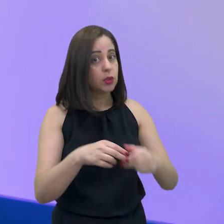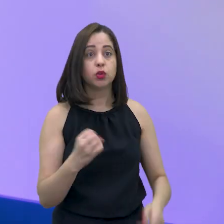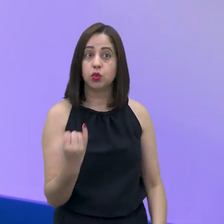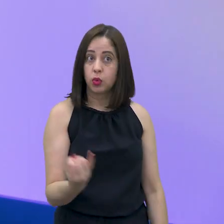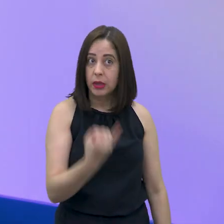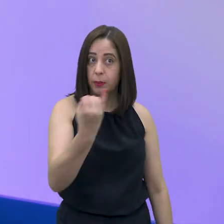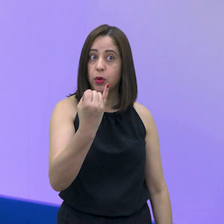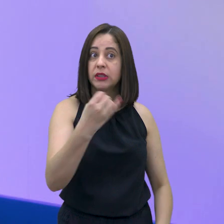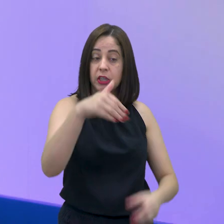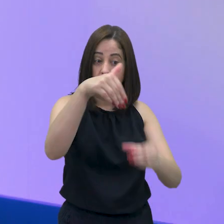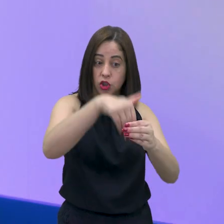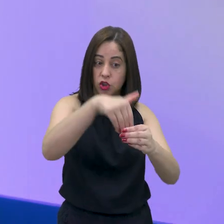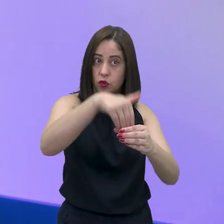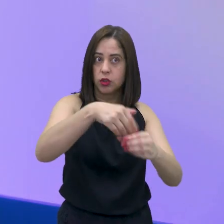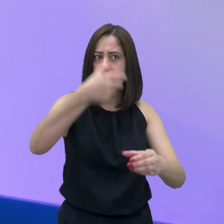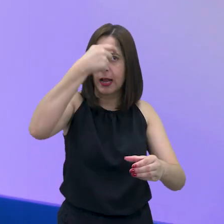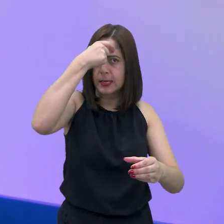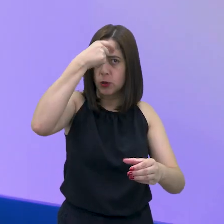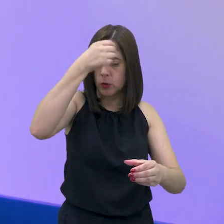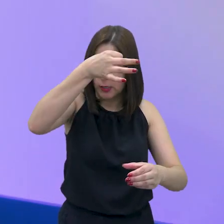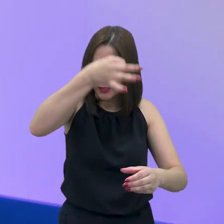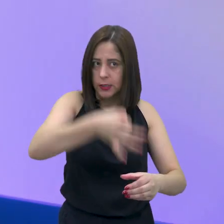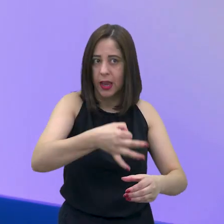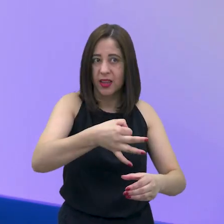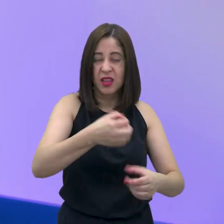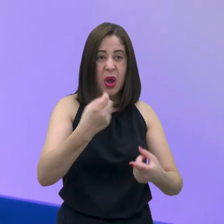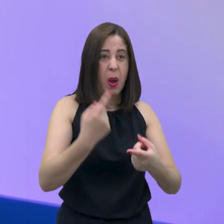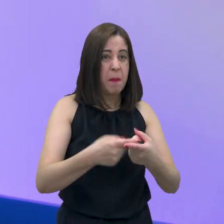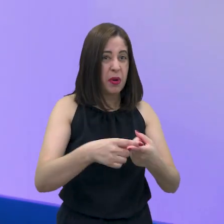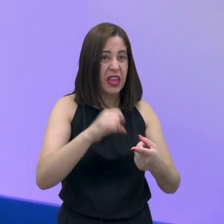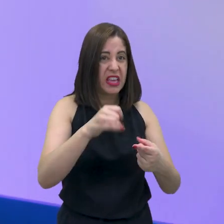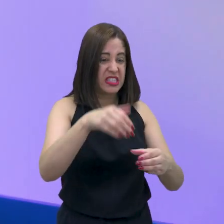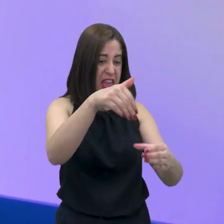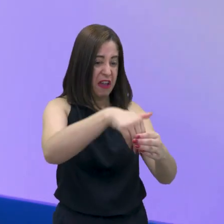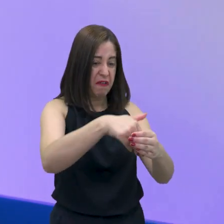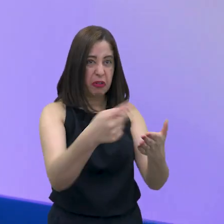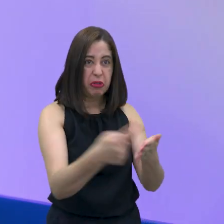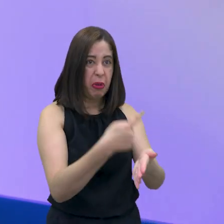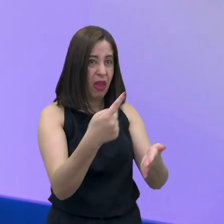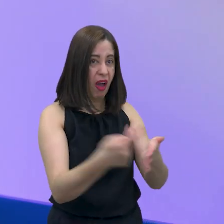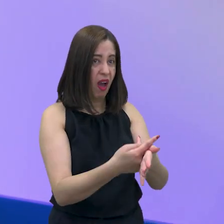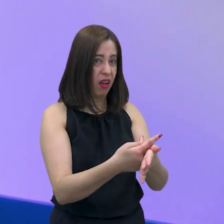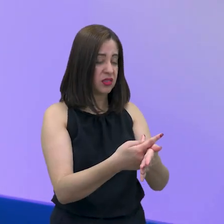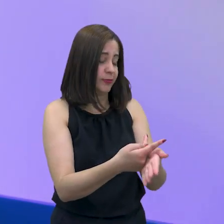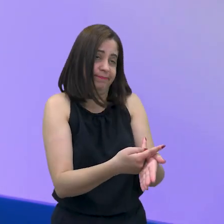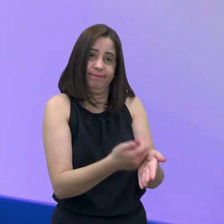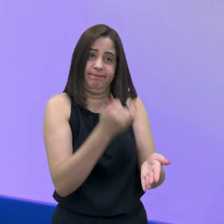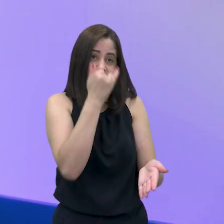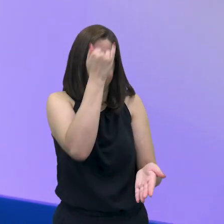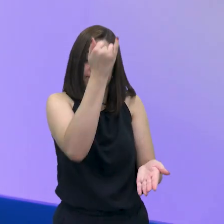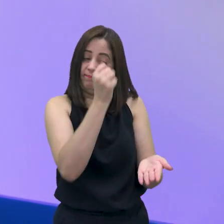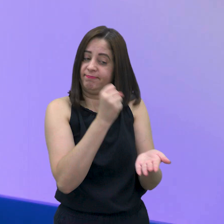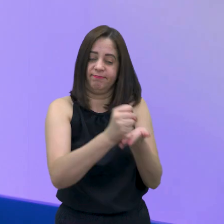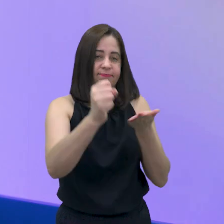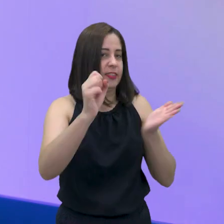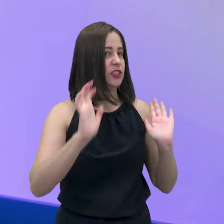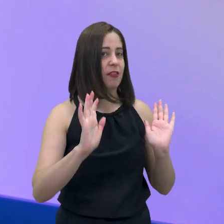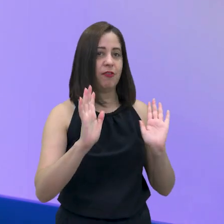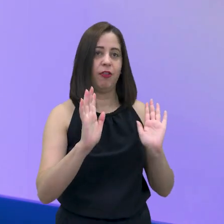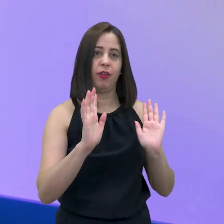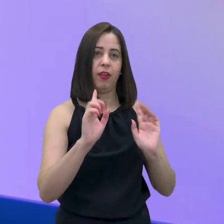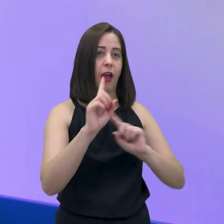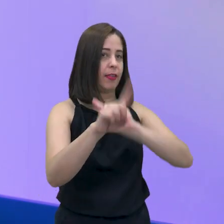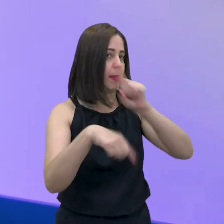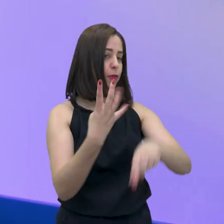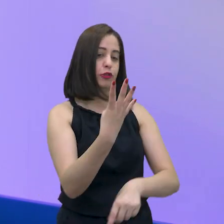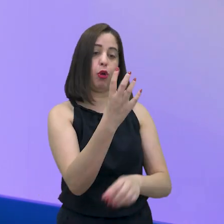tão importante a gente votar de maneira correta, porque se errou o voto, a sua próxima possibilidade de acertar é somente